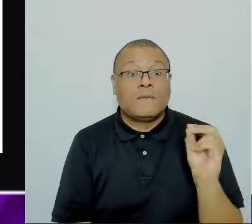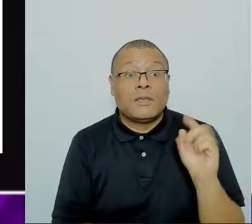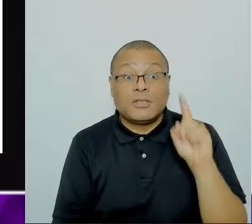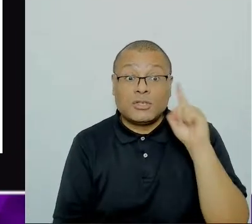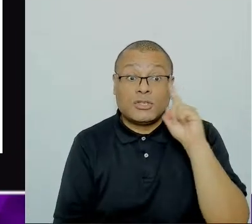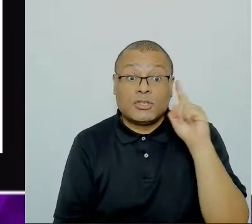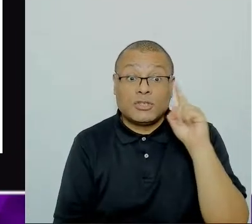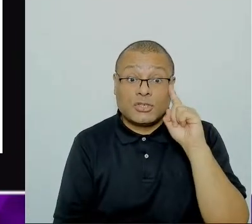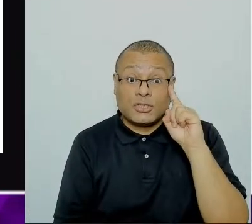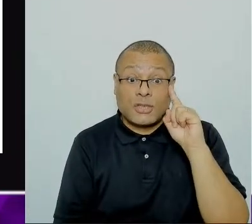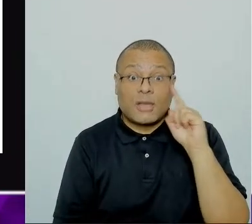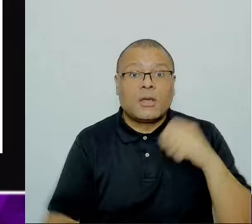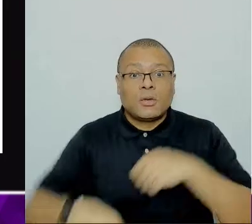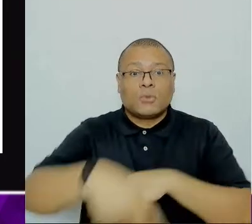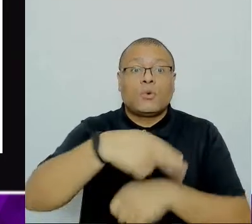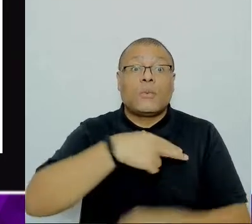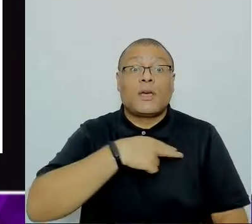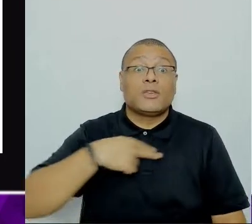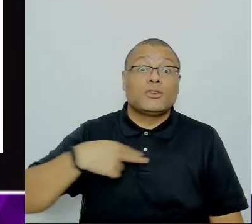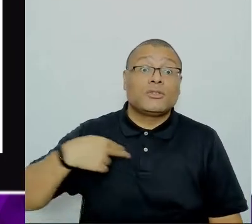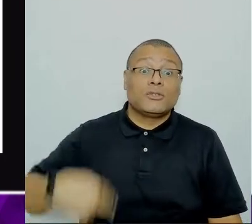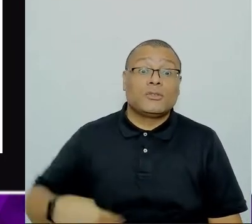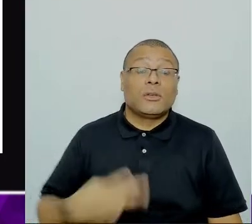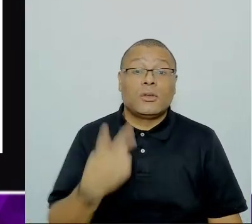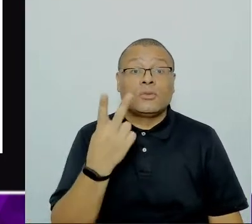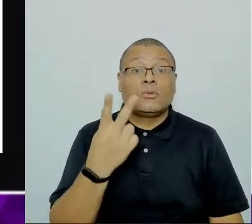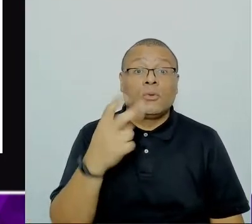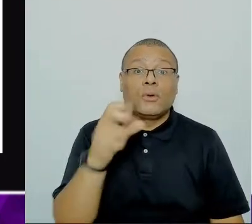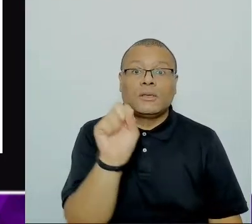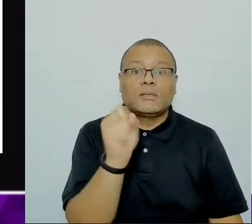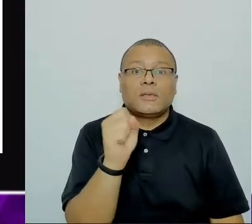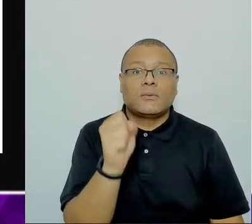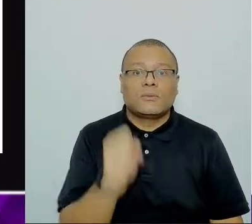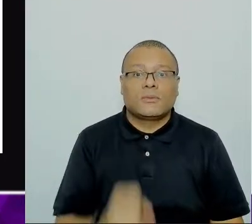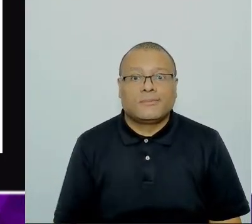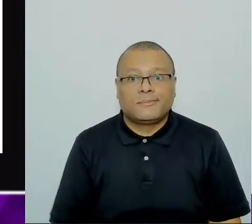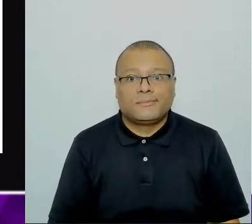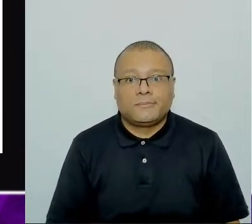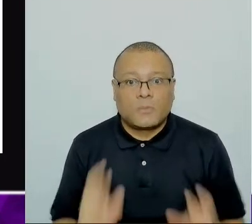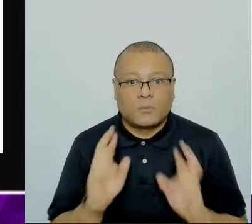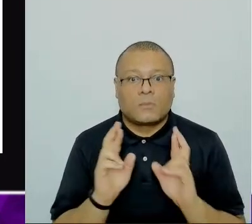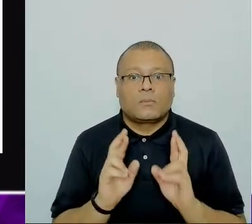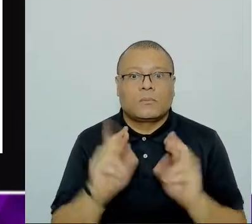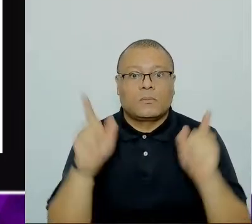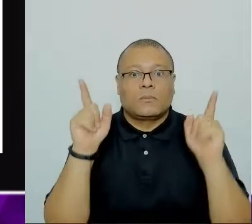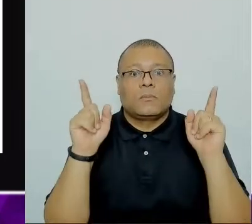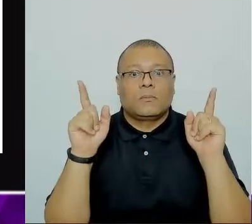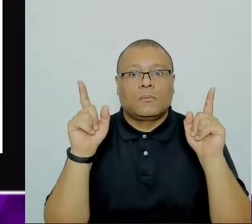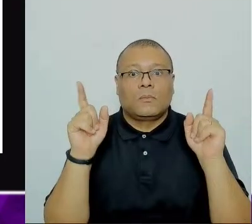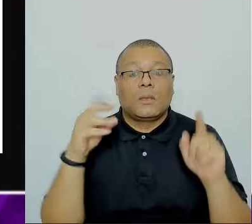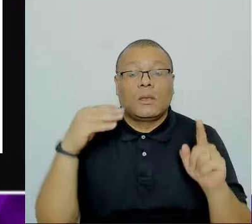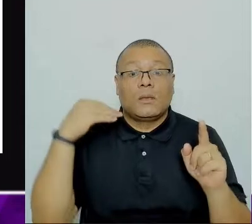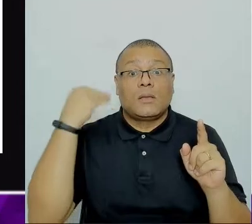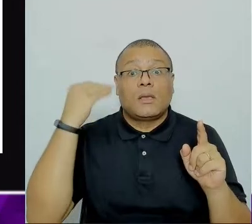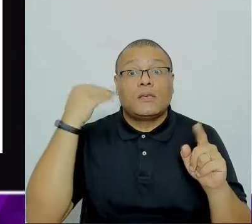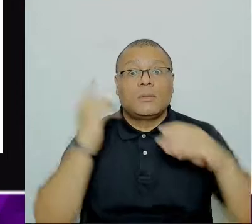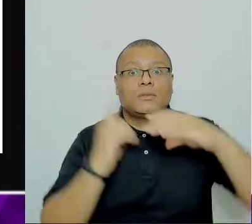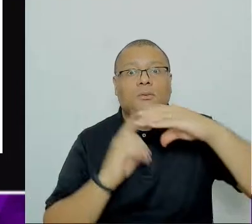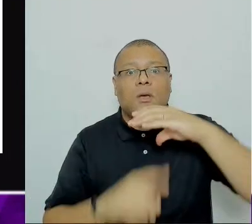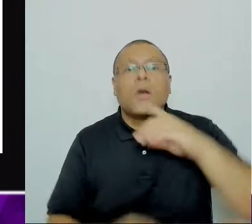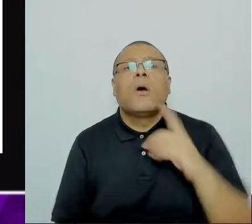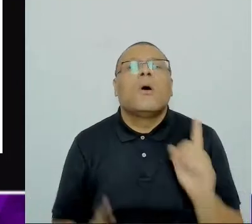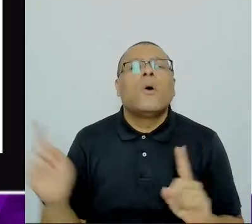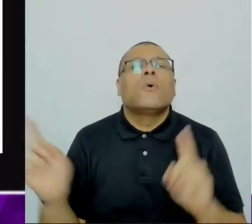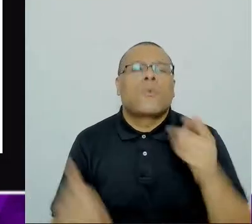Financial, lá na China, demora 2 segundos. Olha a diferença dessa experiência do cliente. Será que uma